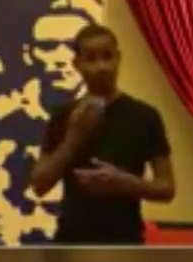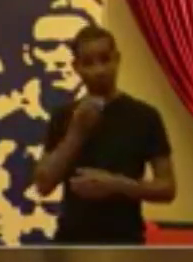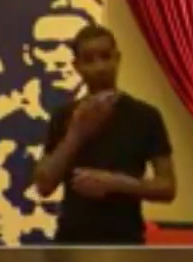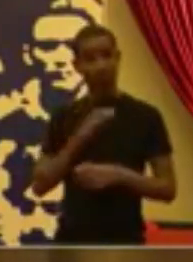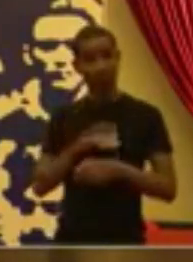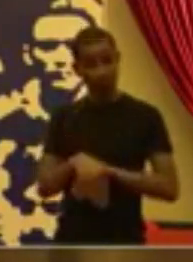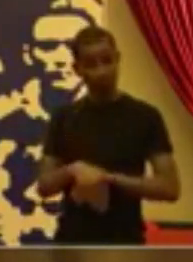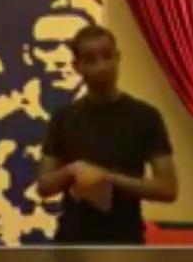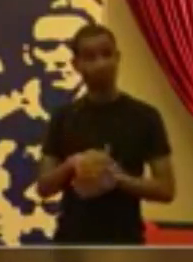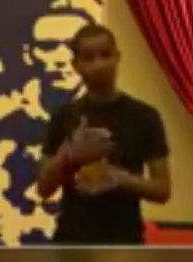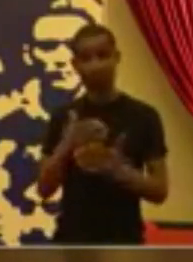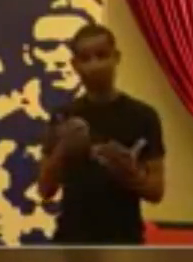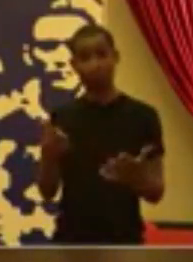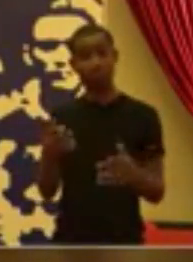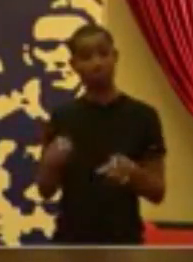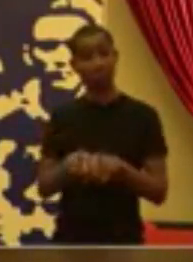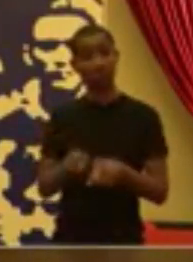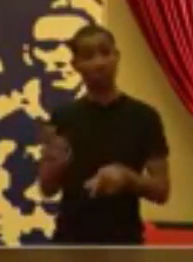E para dizer